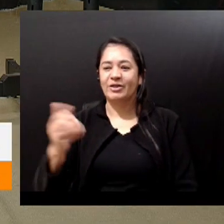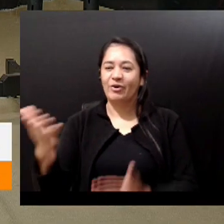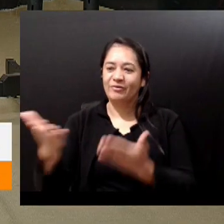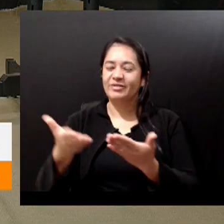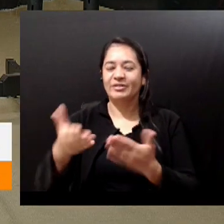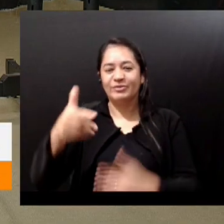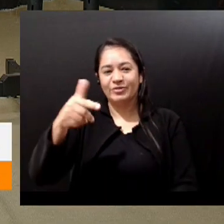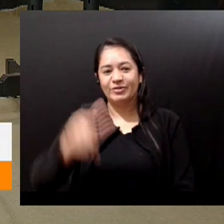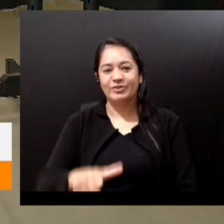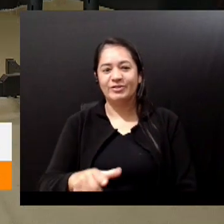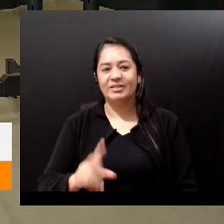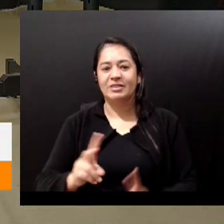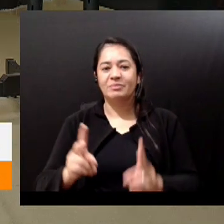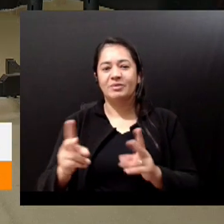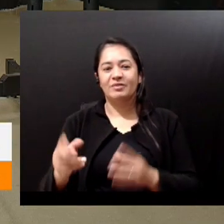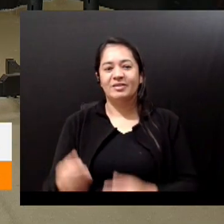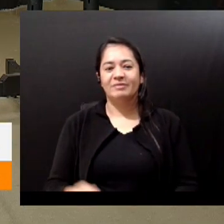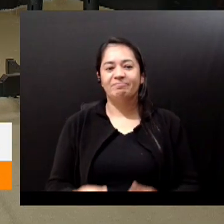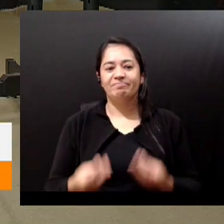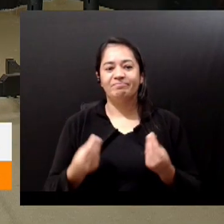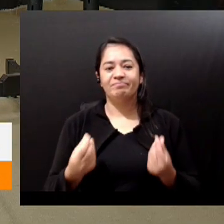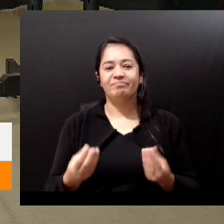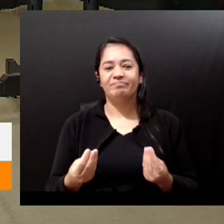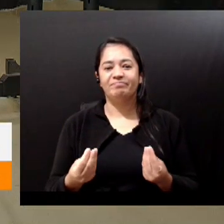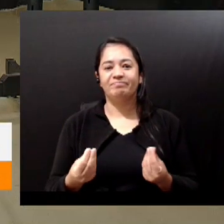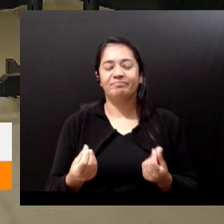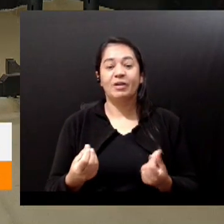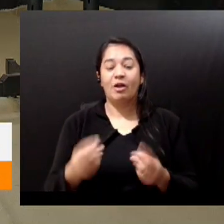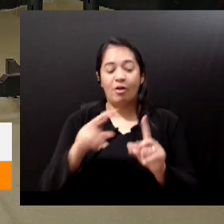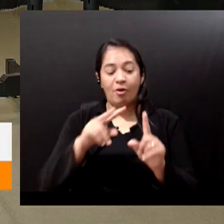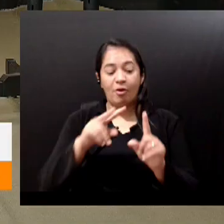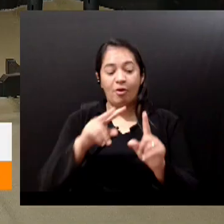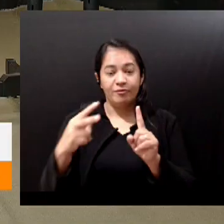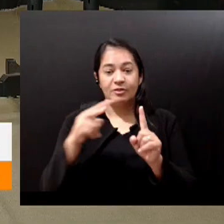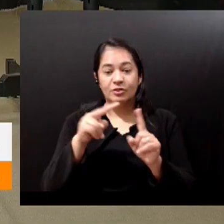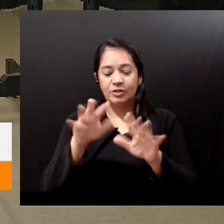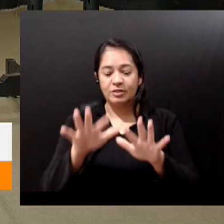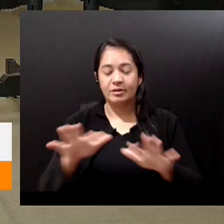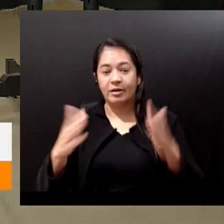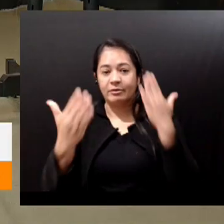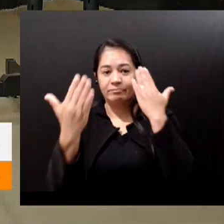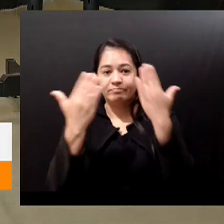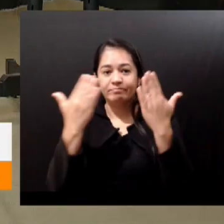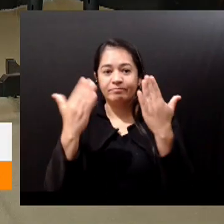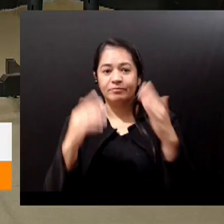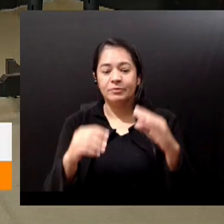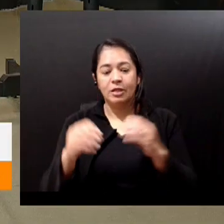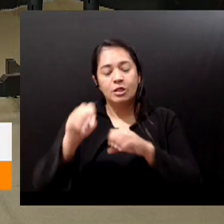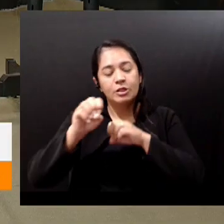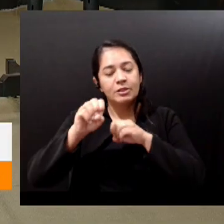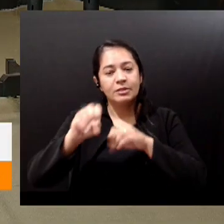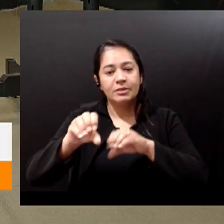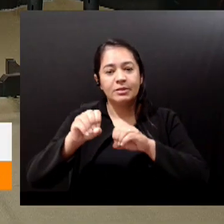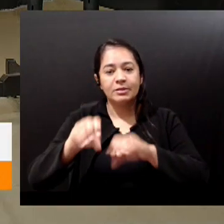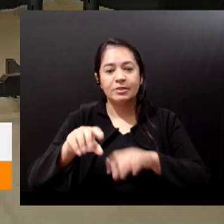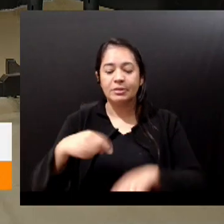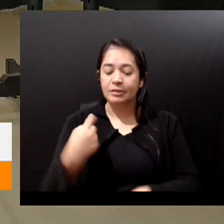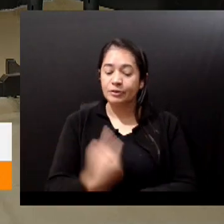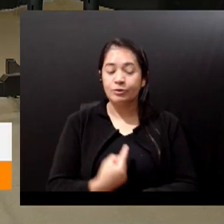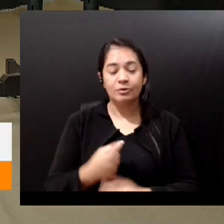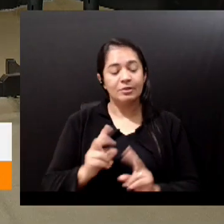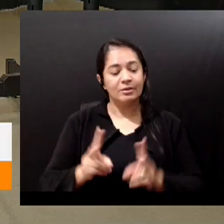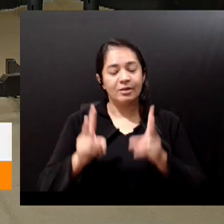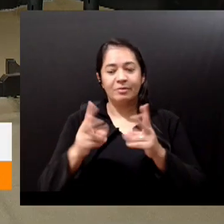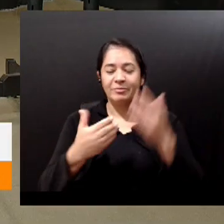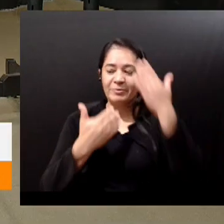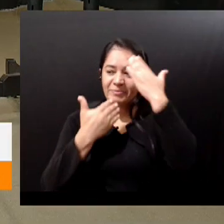você vem, traz assim visões da área da psicologia que nos ensina todo momento. Então, muito obrigada. Eu